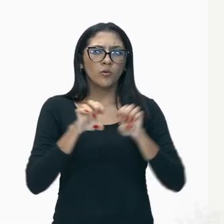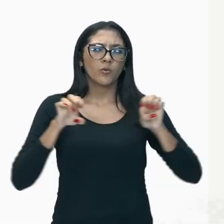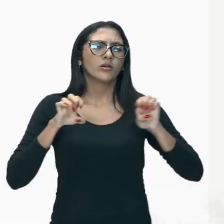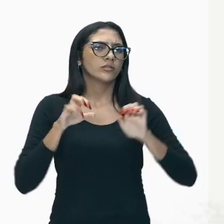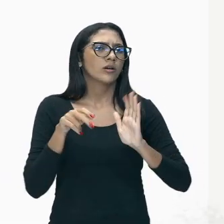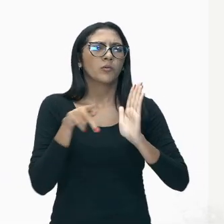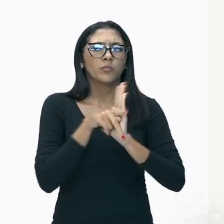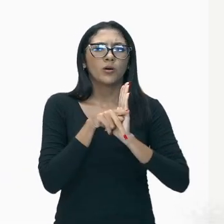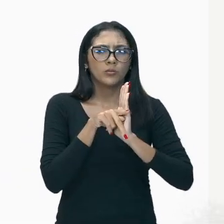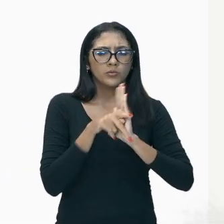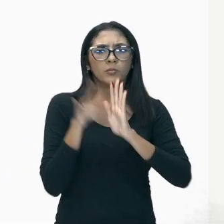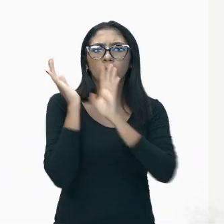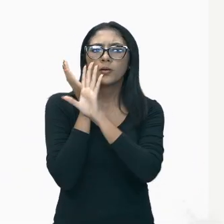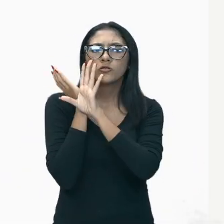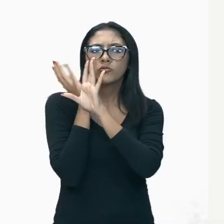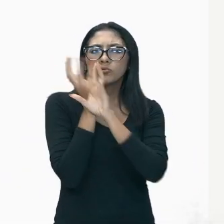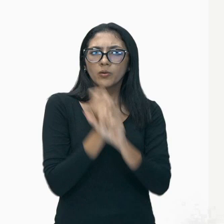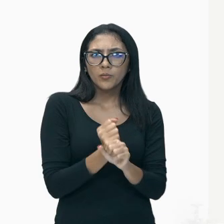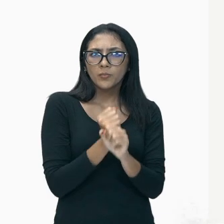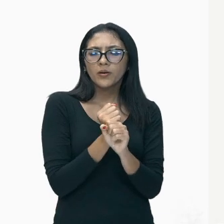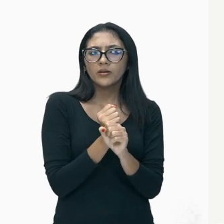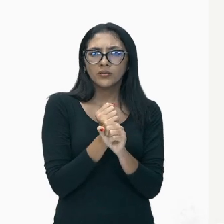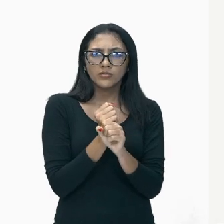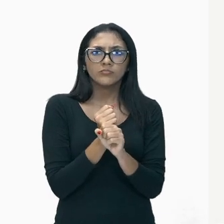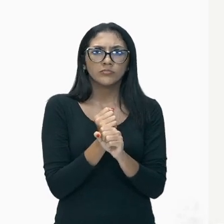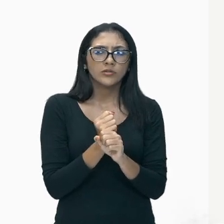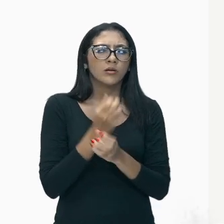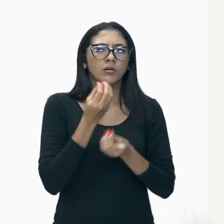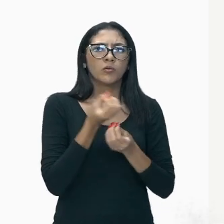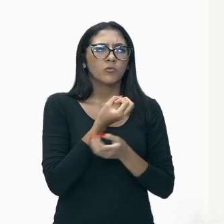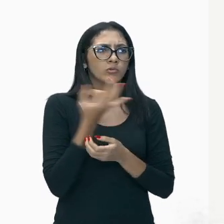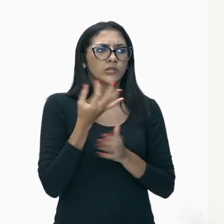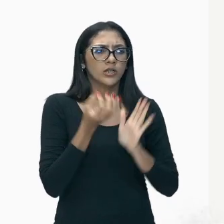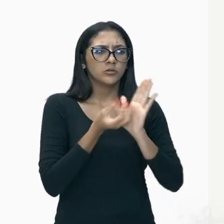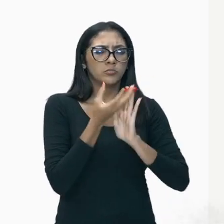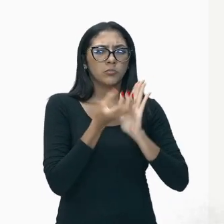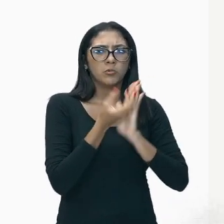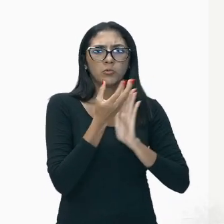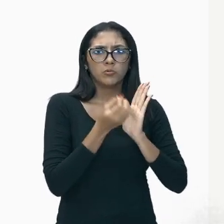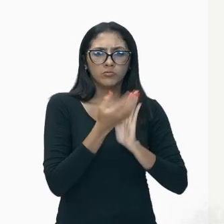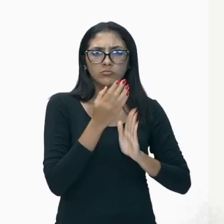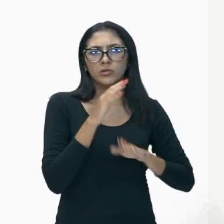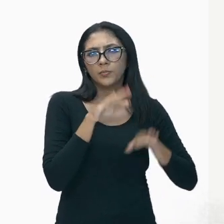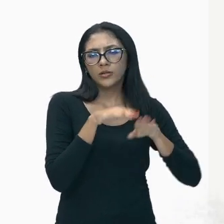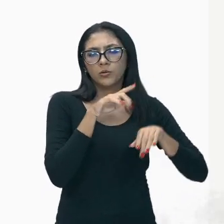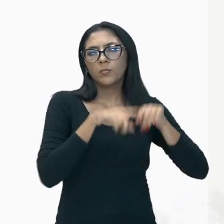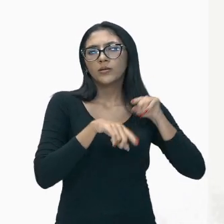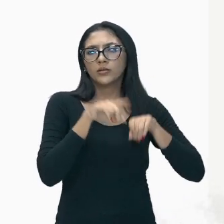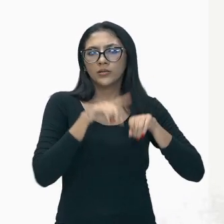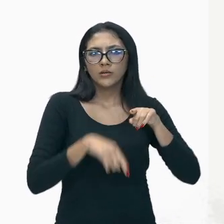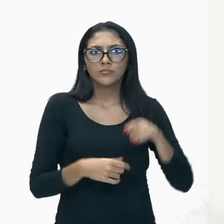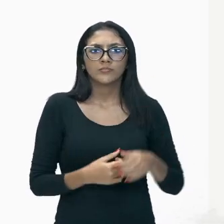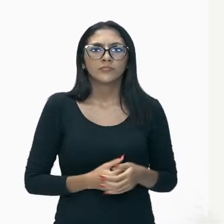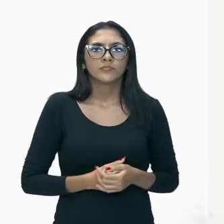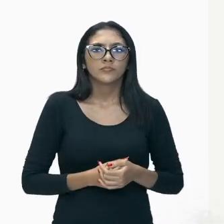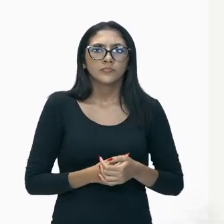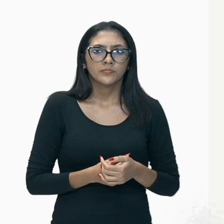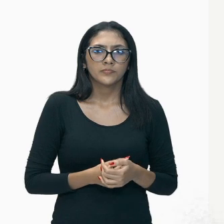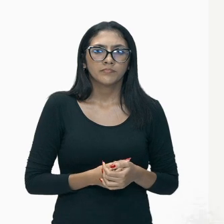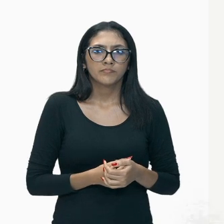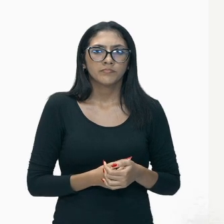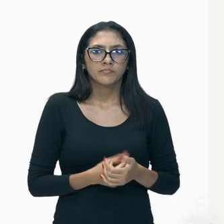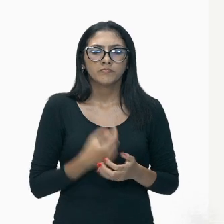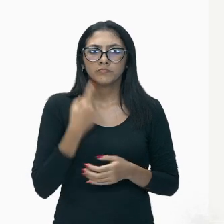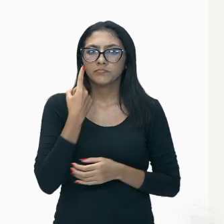fórmula para calcular a energia produzida pelos aparelhos. Aí eu trouxe aqui essa imagem que reflete